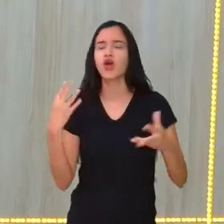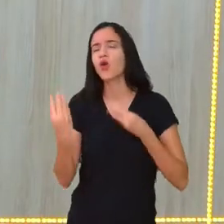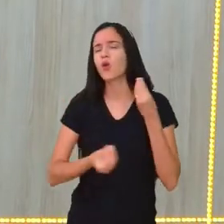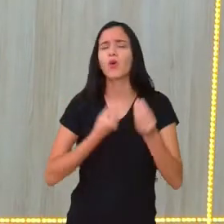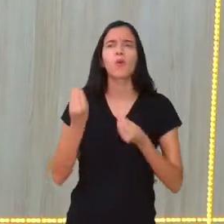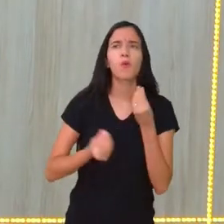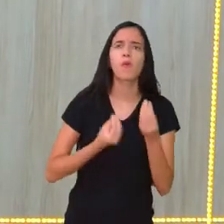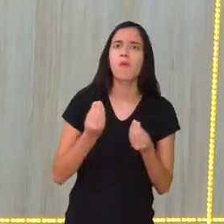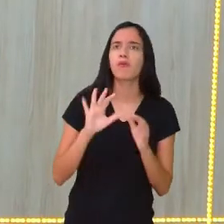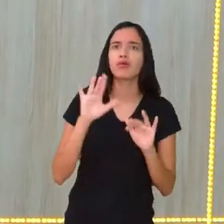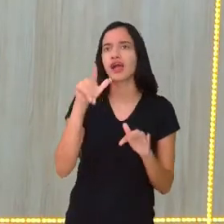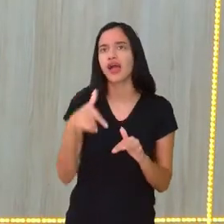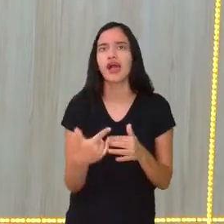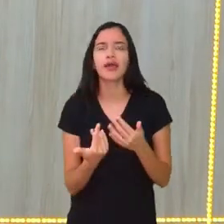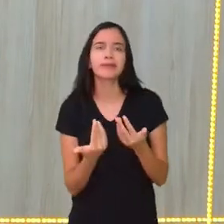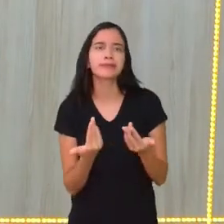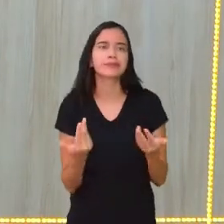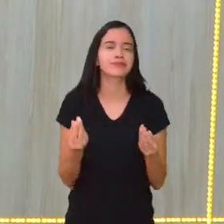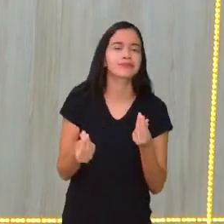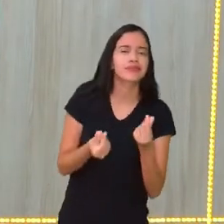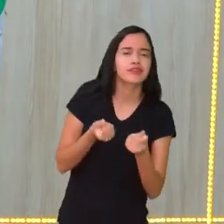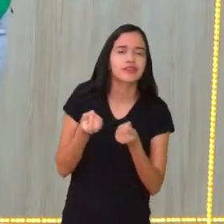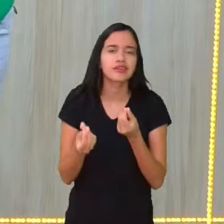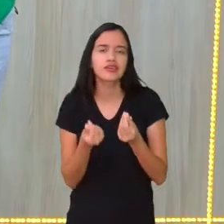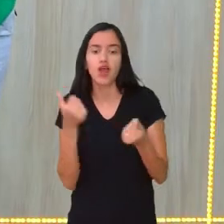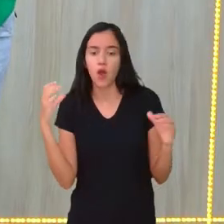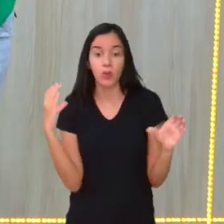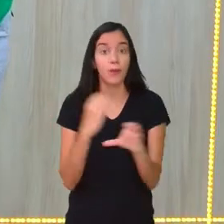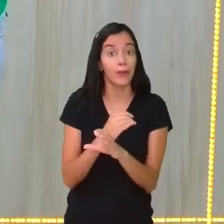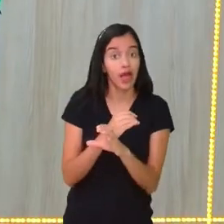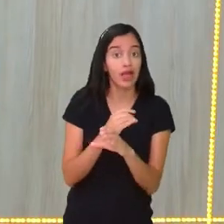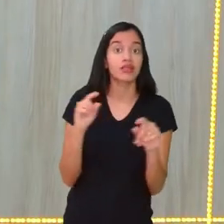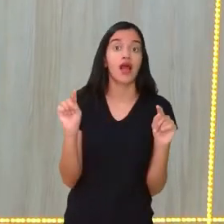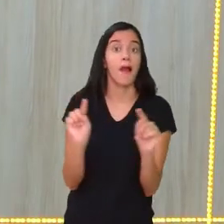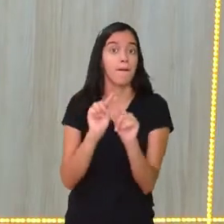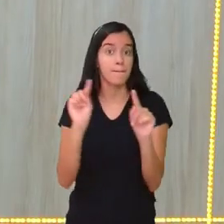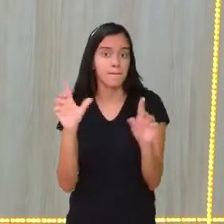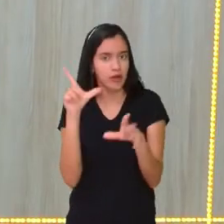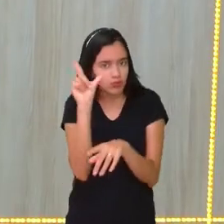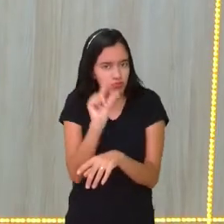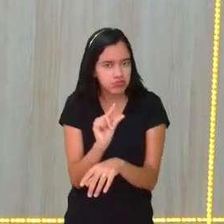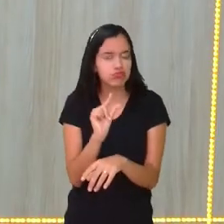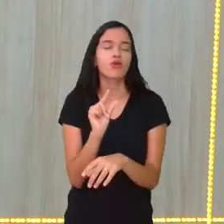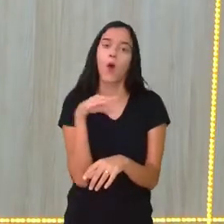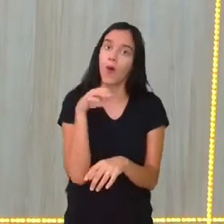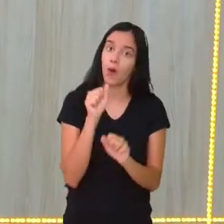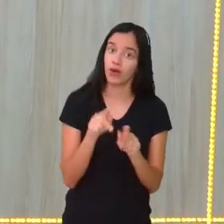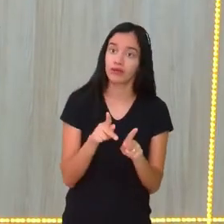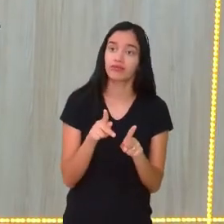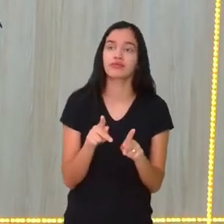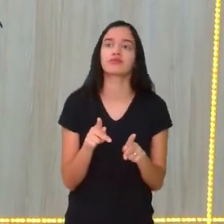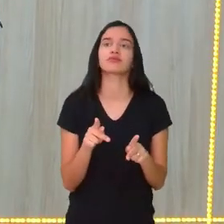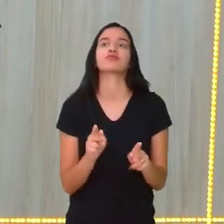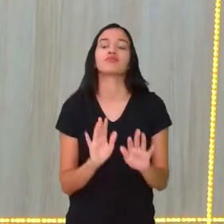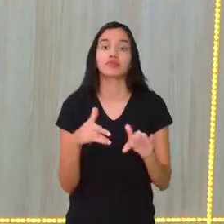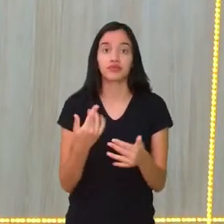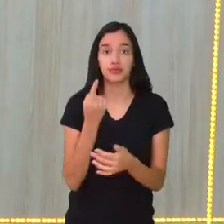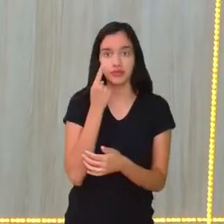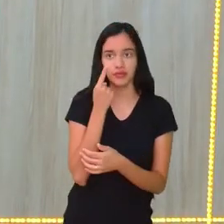fosse uma coisa assim mais completa, mas ao mesmo tempo curta, ok?